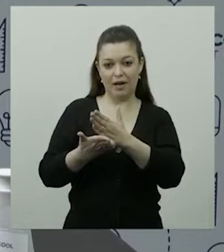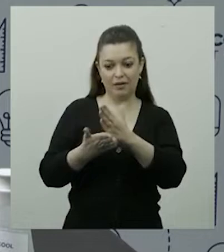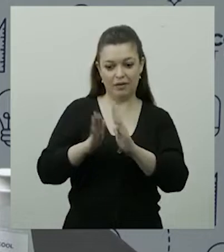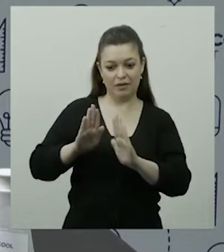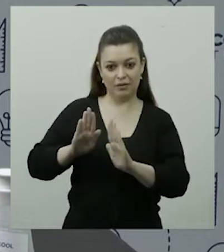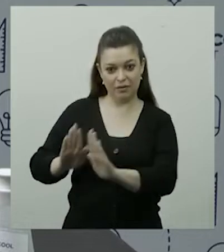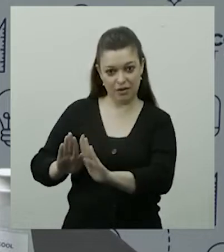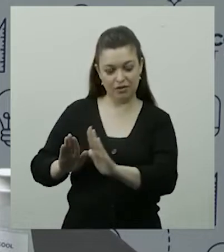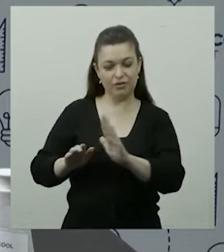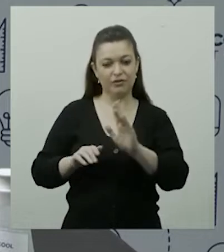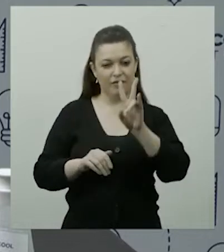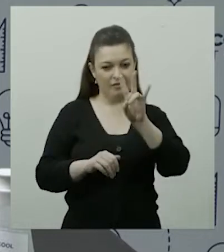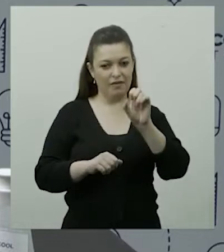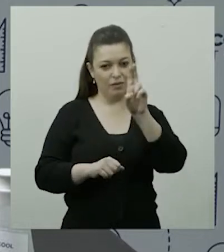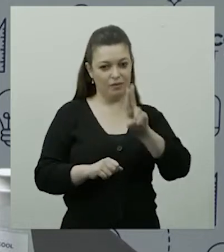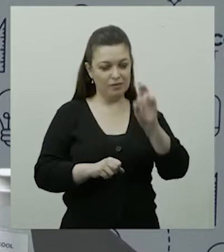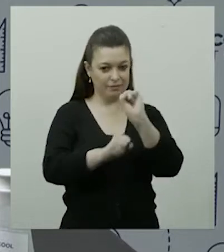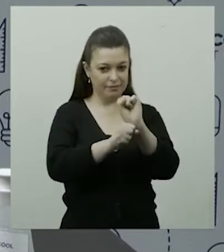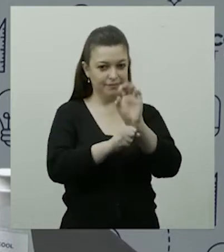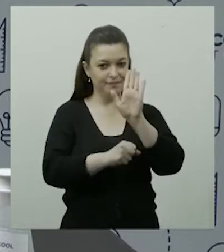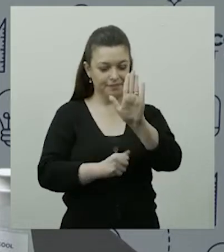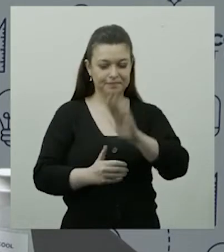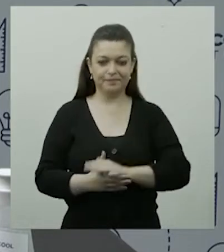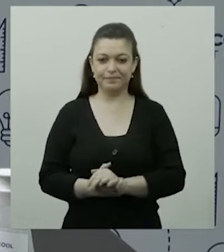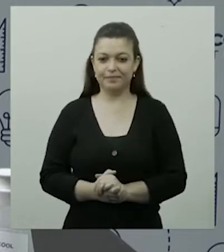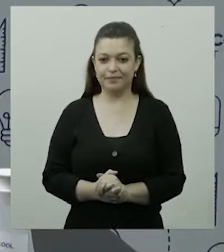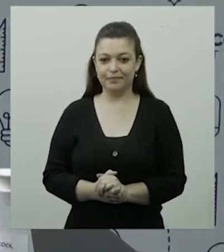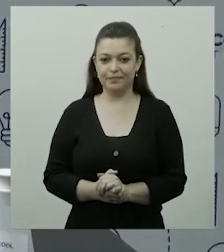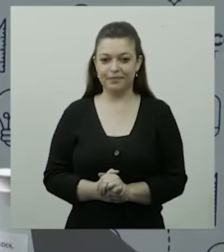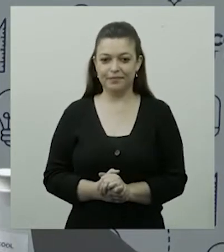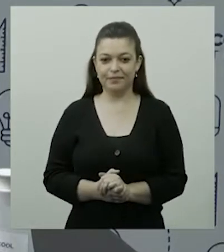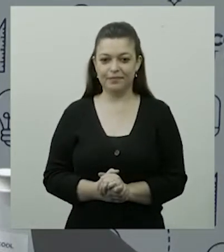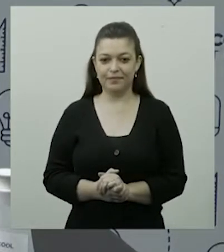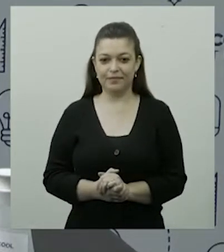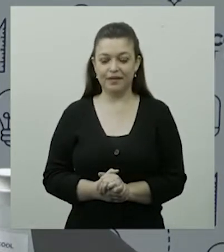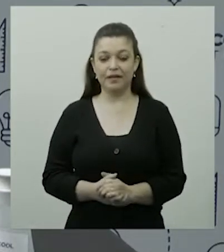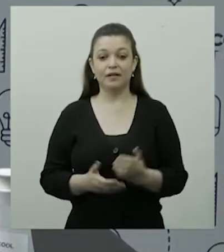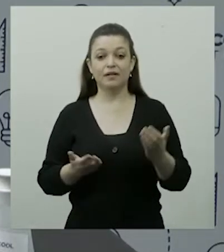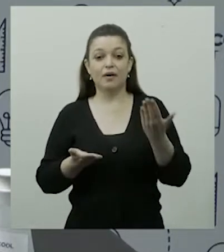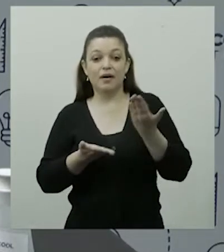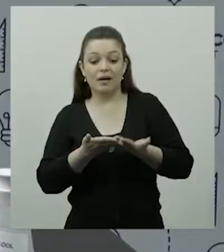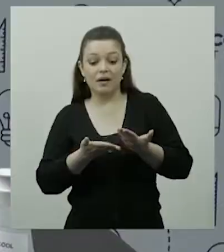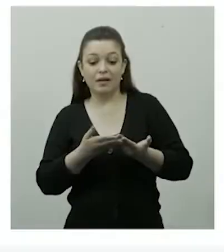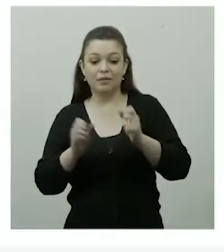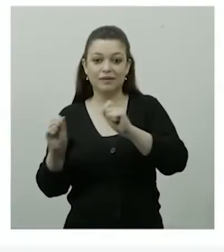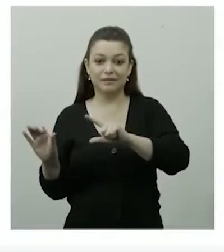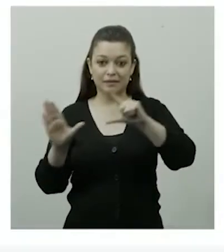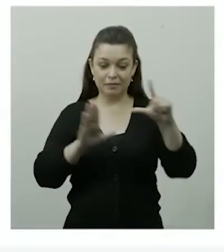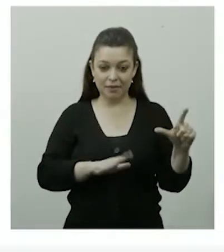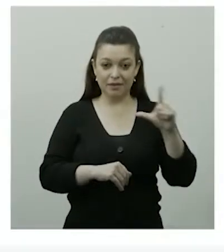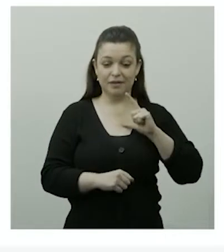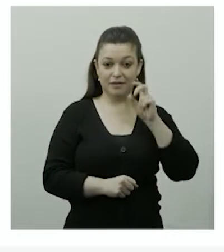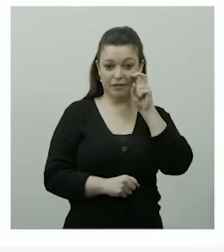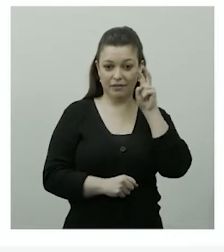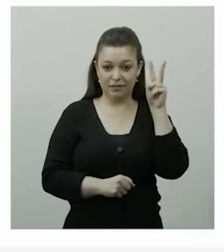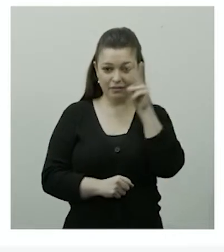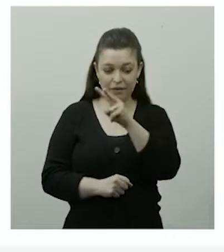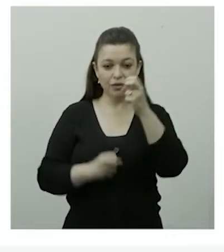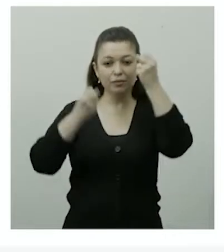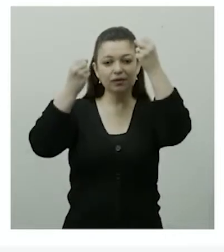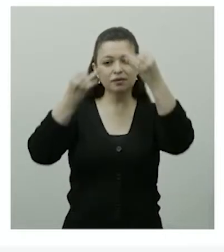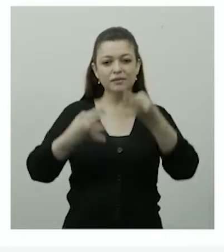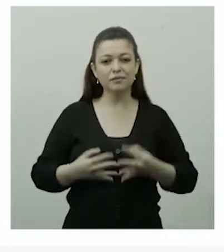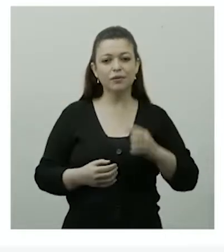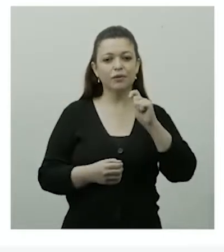já vamos utilizar ele, ok? Então, na aula da semana, vocês viram sobre a resolução